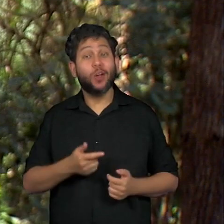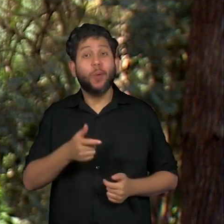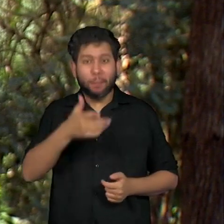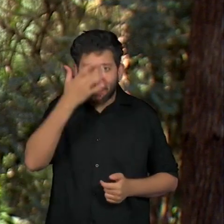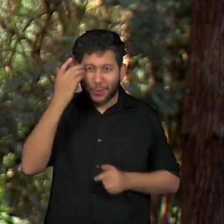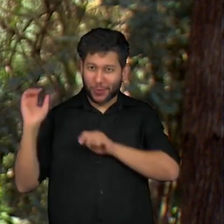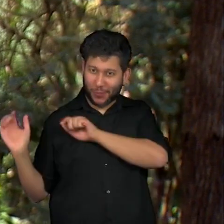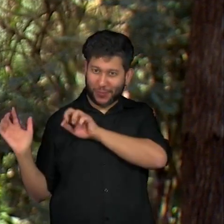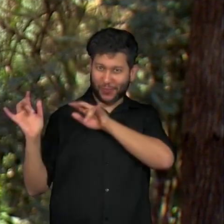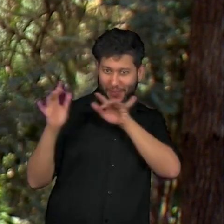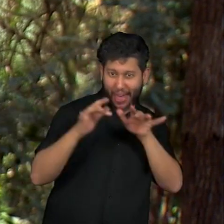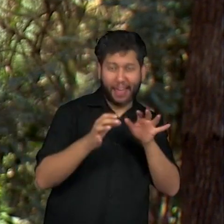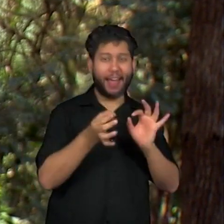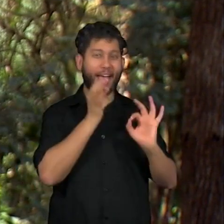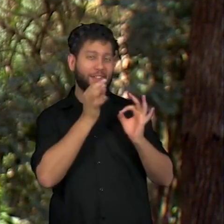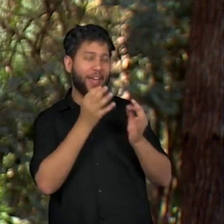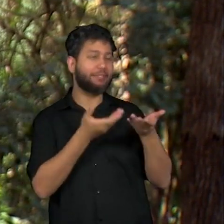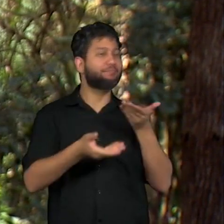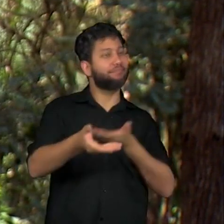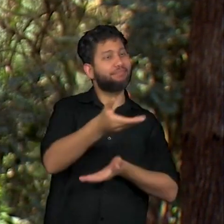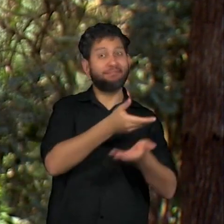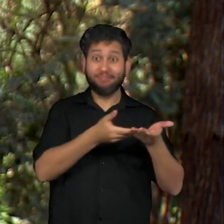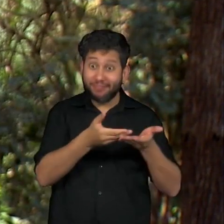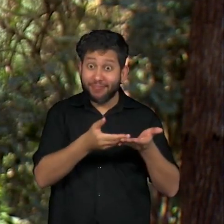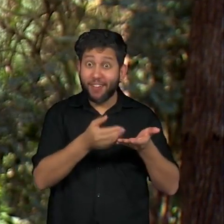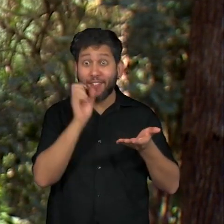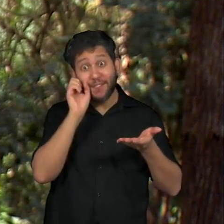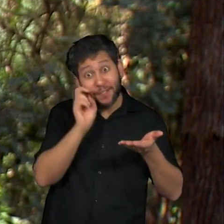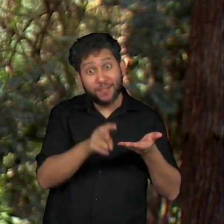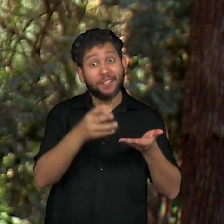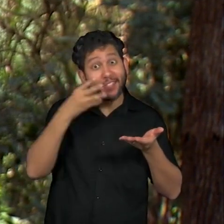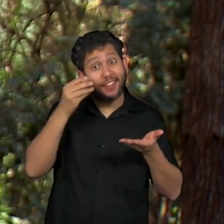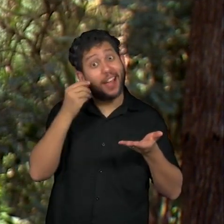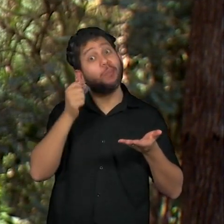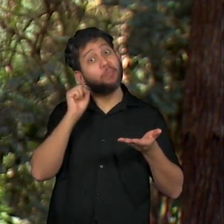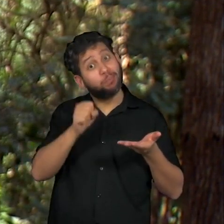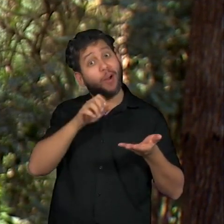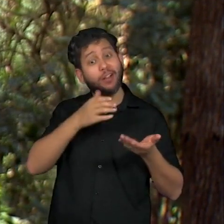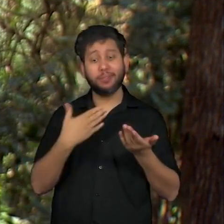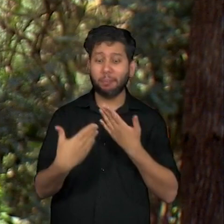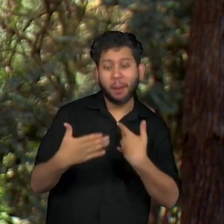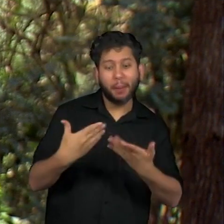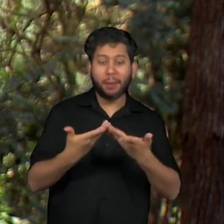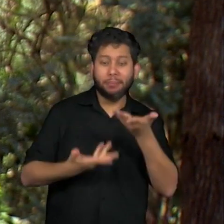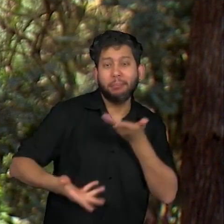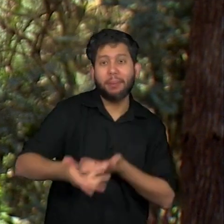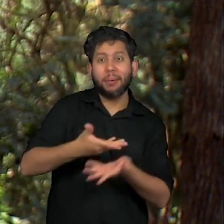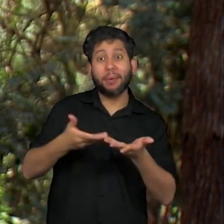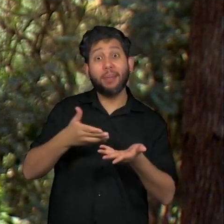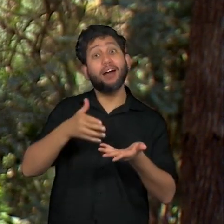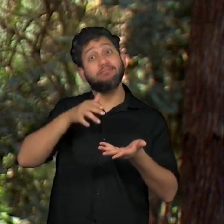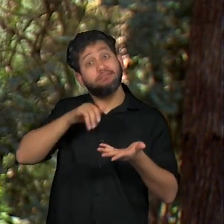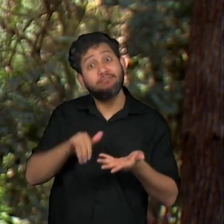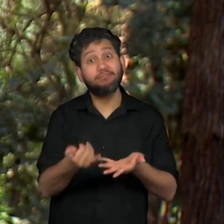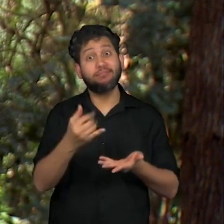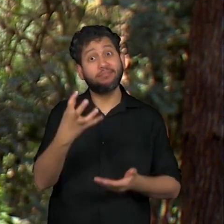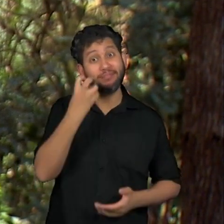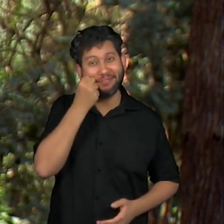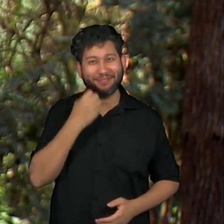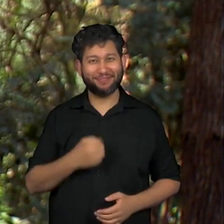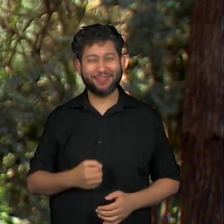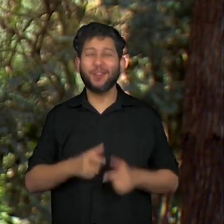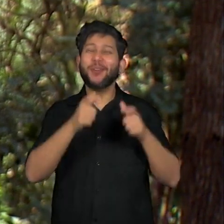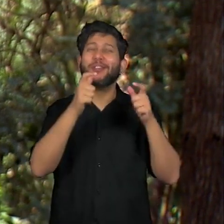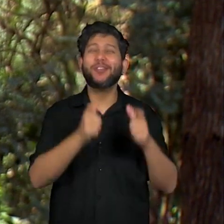onde os frequentadores podem conhecer e interagir com os felinos. Esses espaços que unem café e paixão pelos